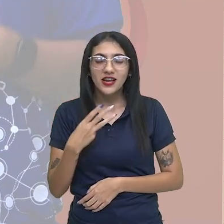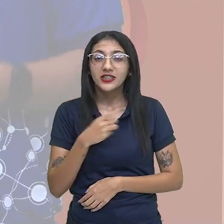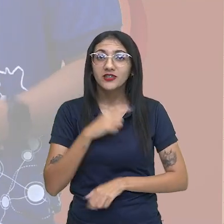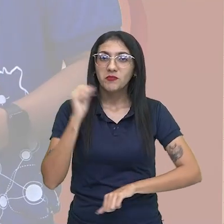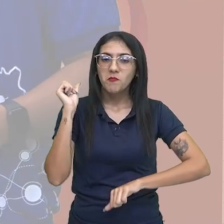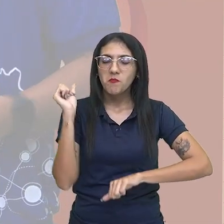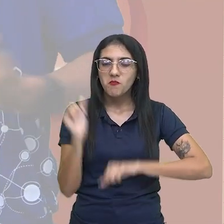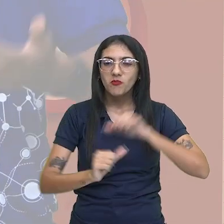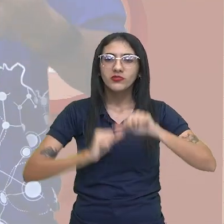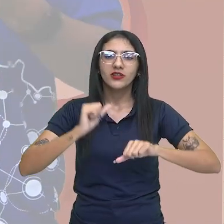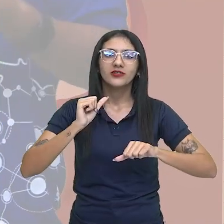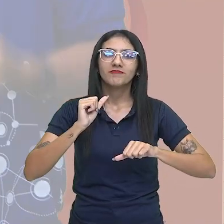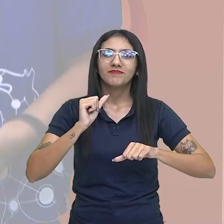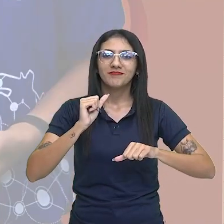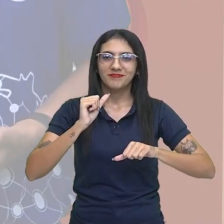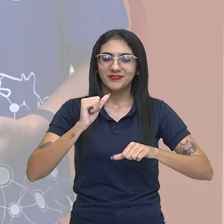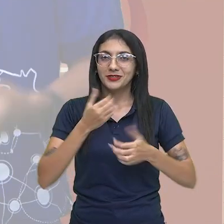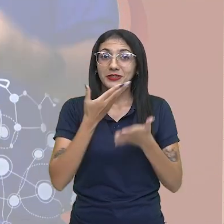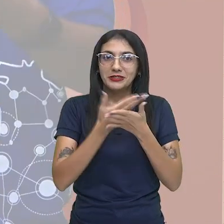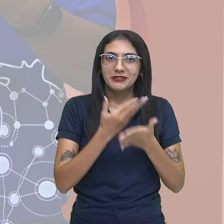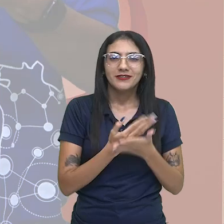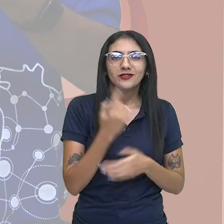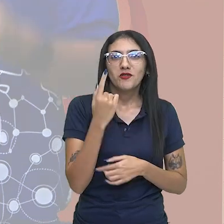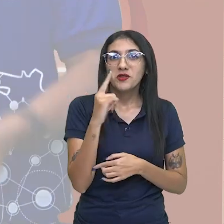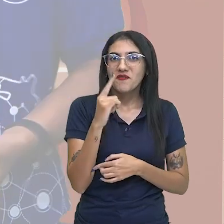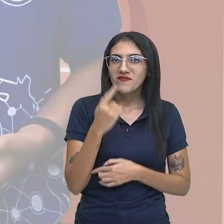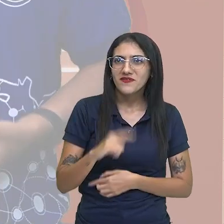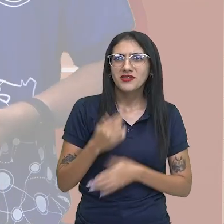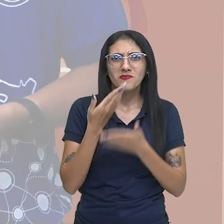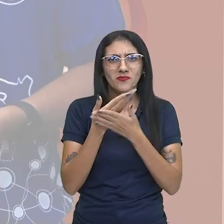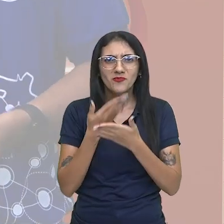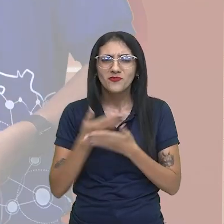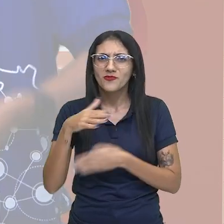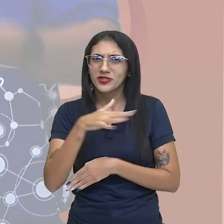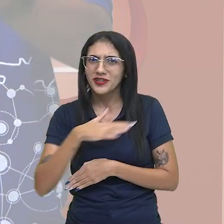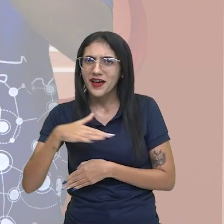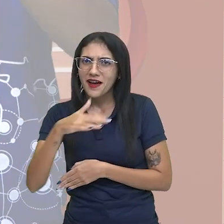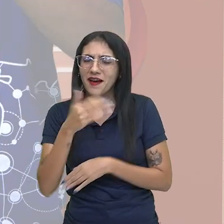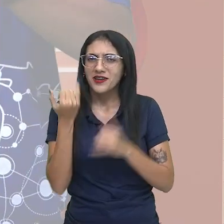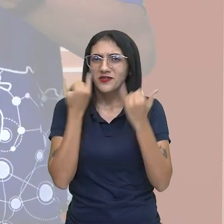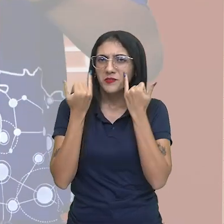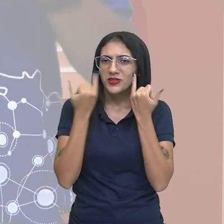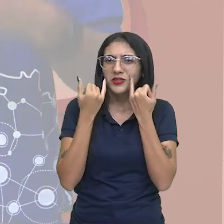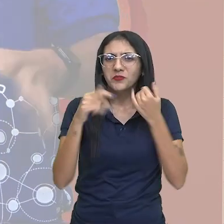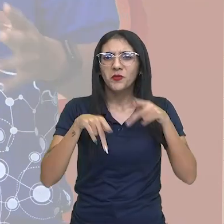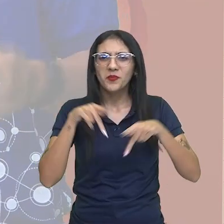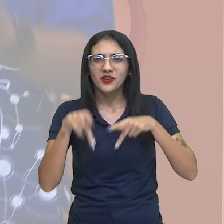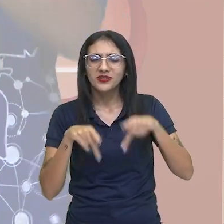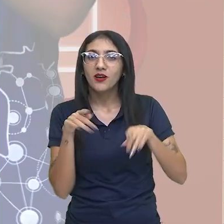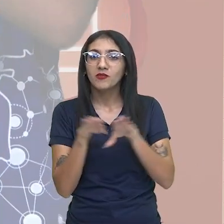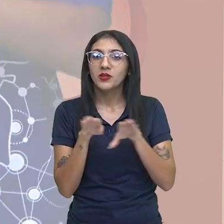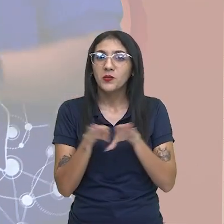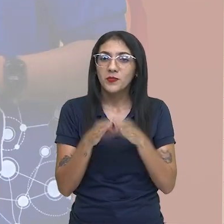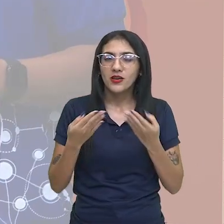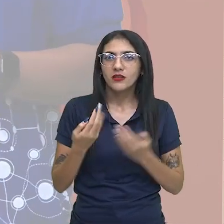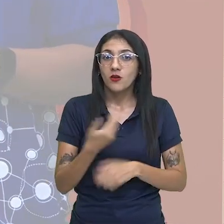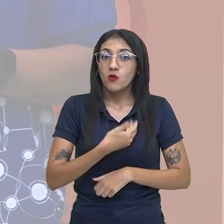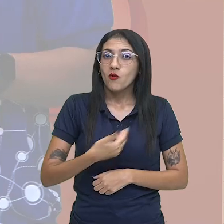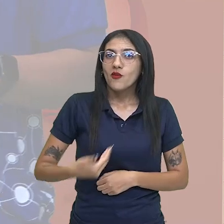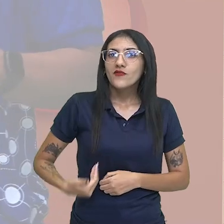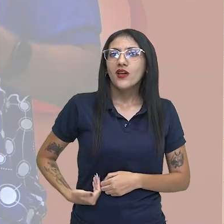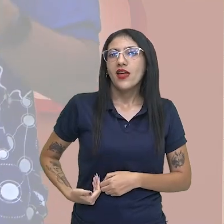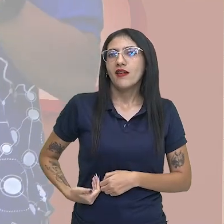muito emblemática para as aulas de geografia, para os estudiosos da demografia, para os economistas, para os governos